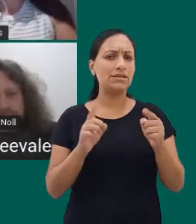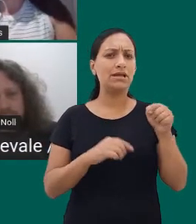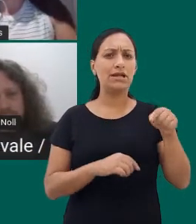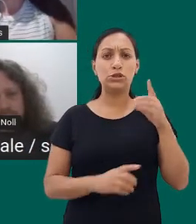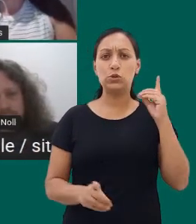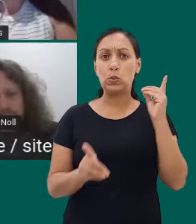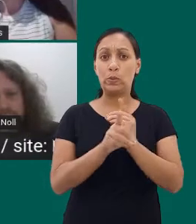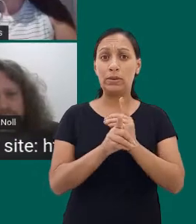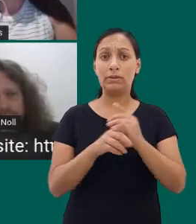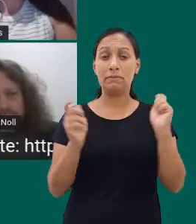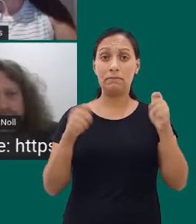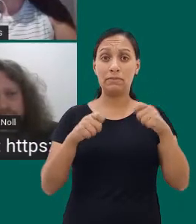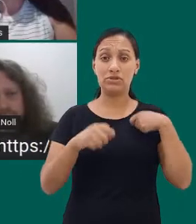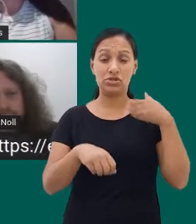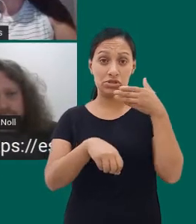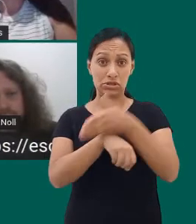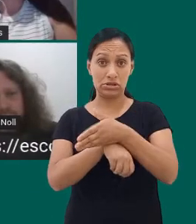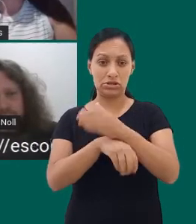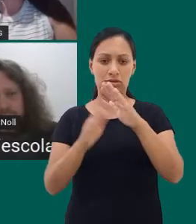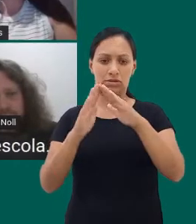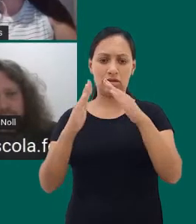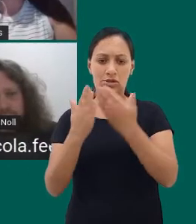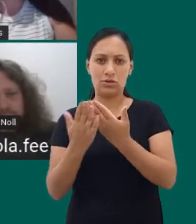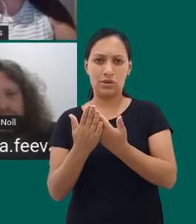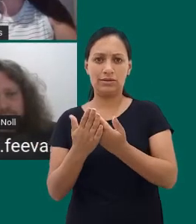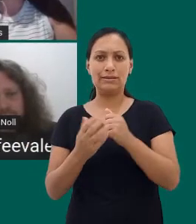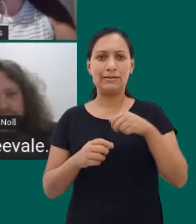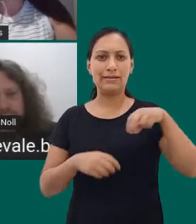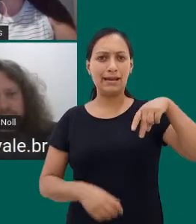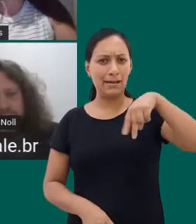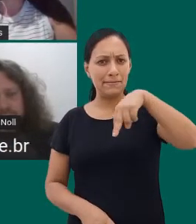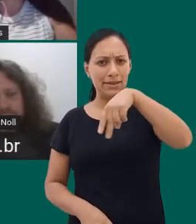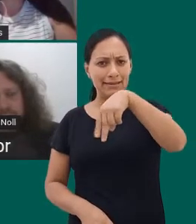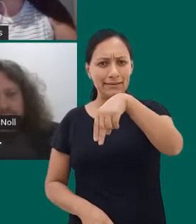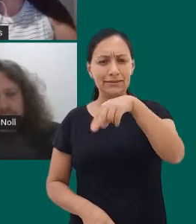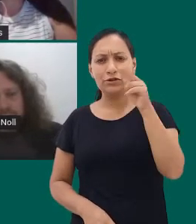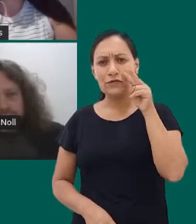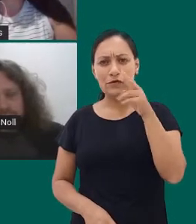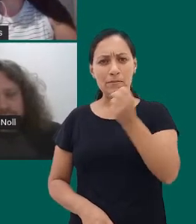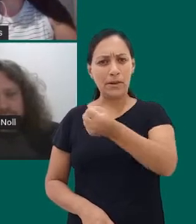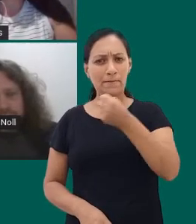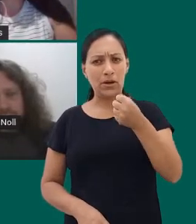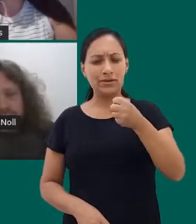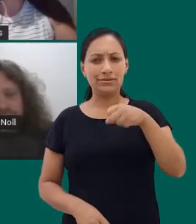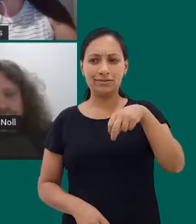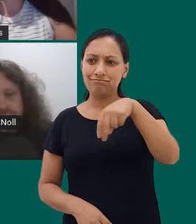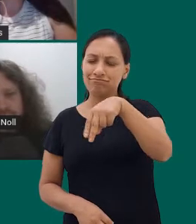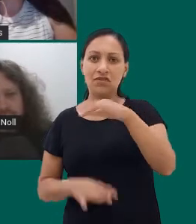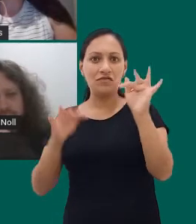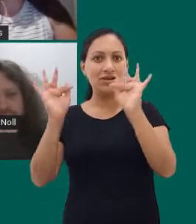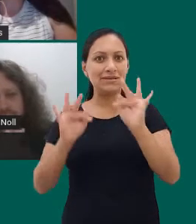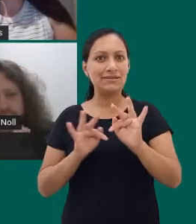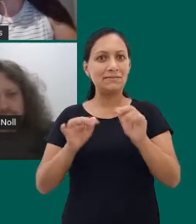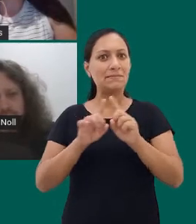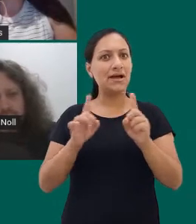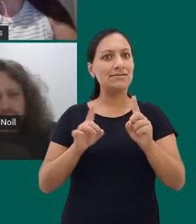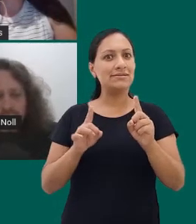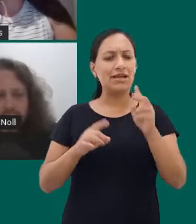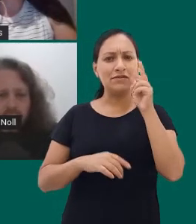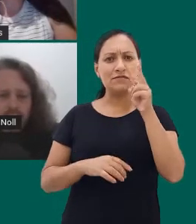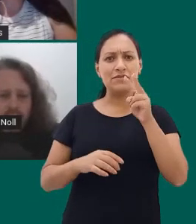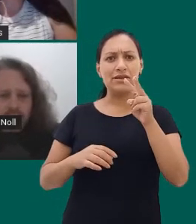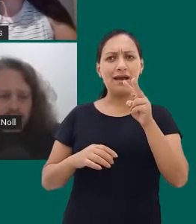escola e, caminhando, passar através da porta, ficou feliz. E a escola não parecia mais tão grande quanto